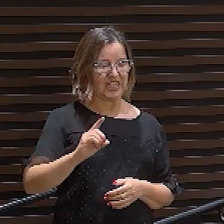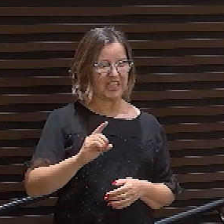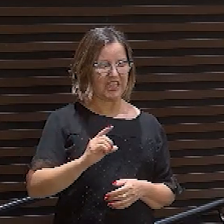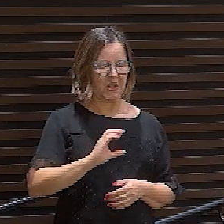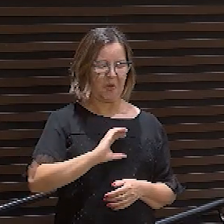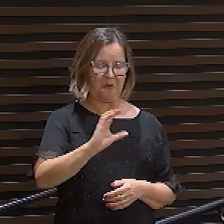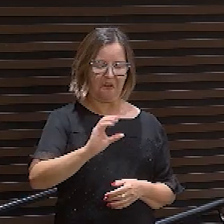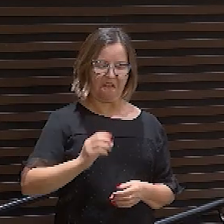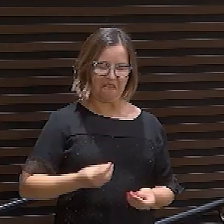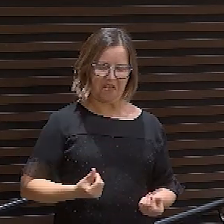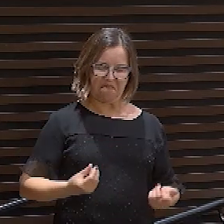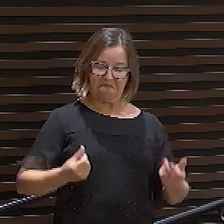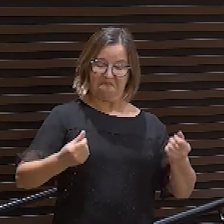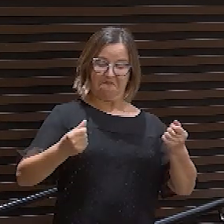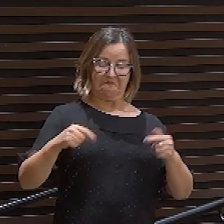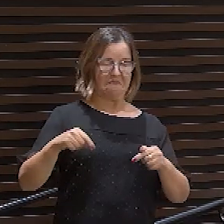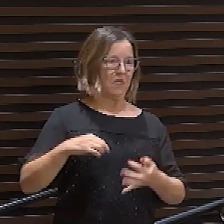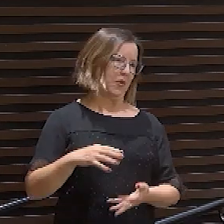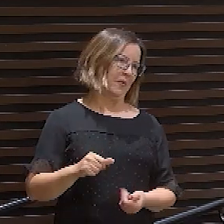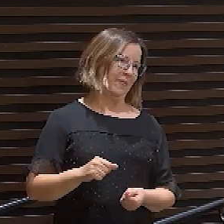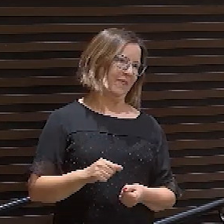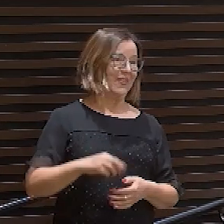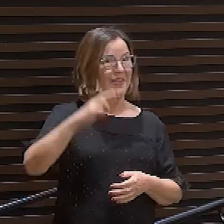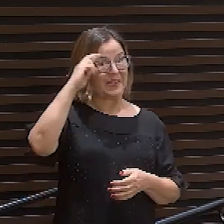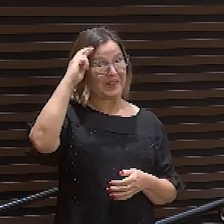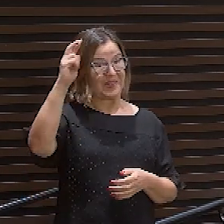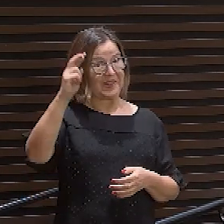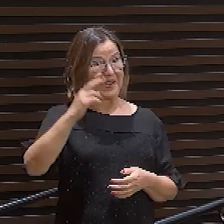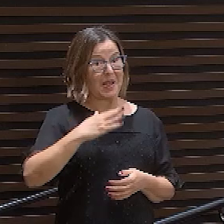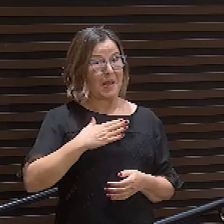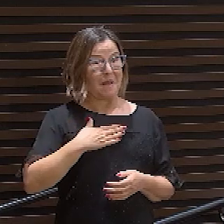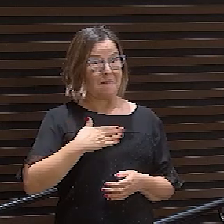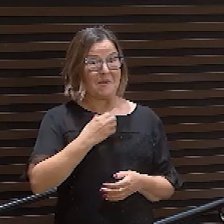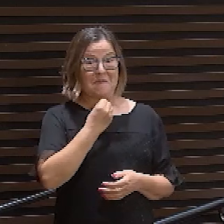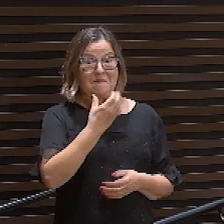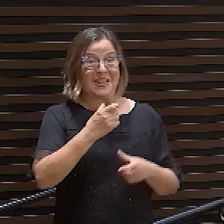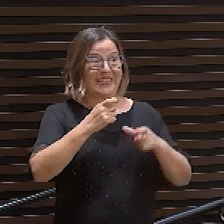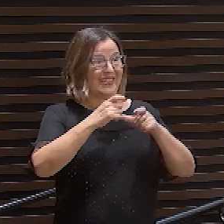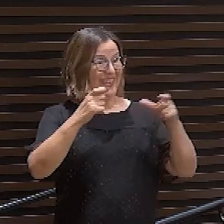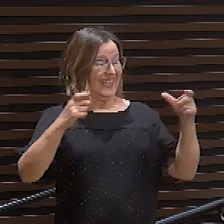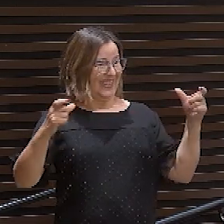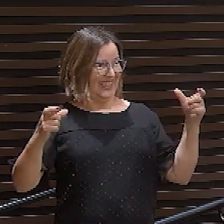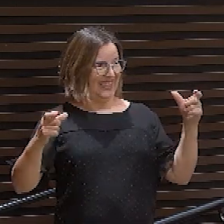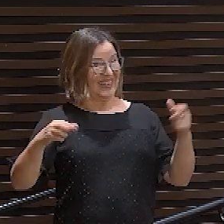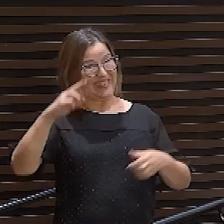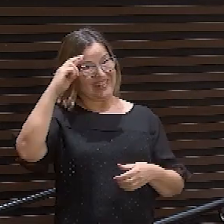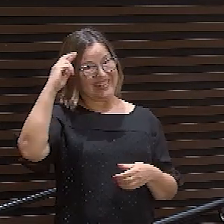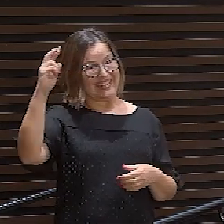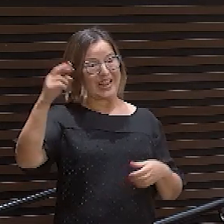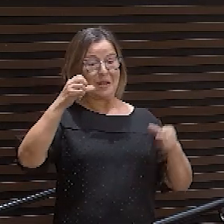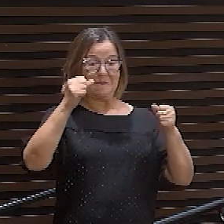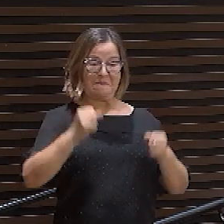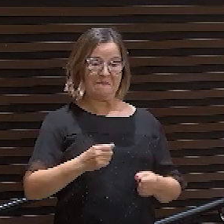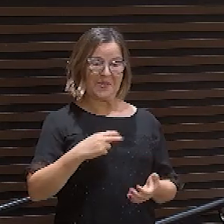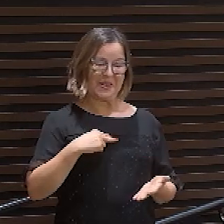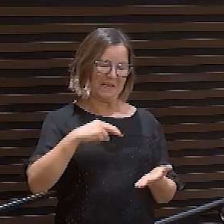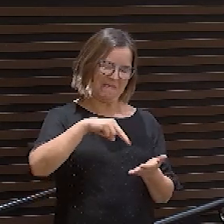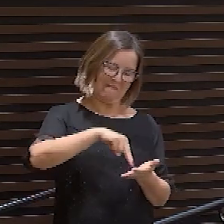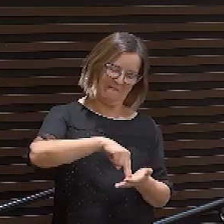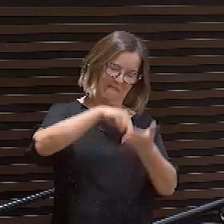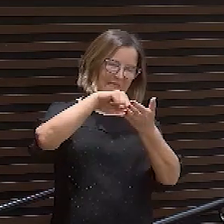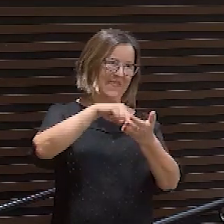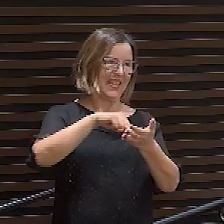mundo. O Senhor é o meu bem maior. O Senhor é que pode sustentar a minha